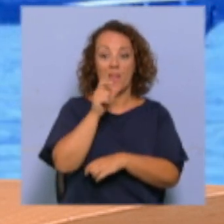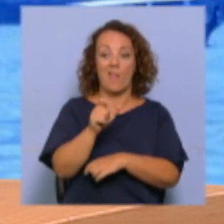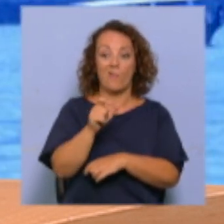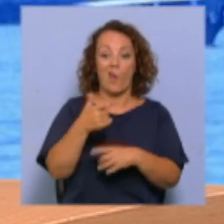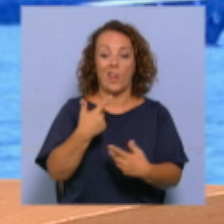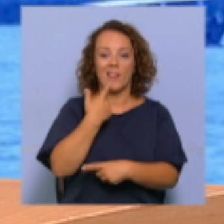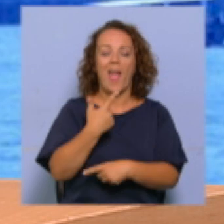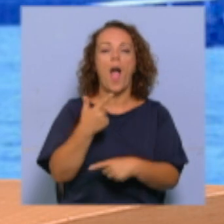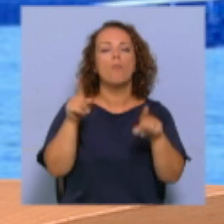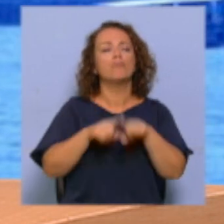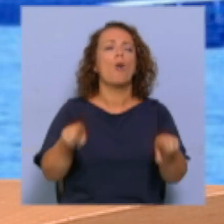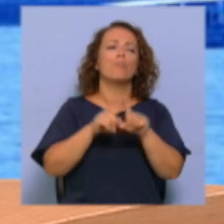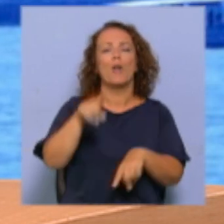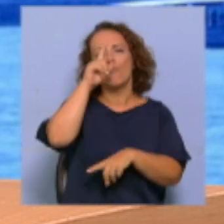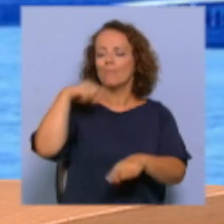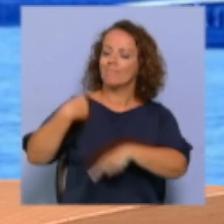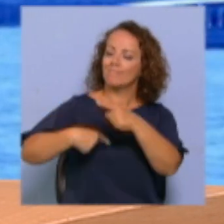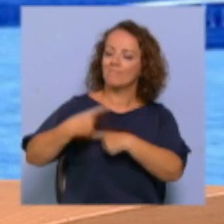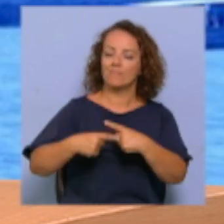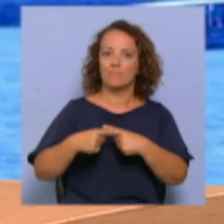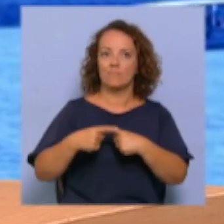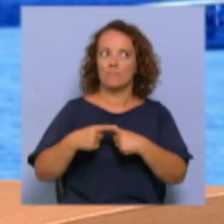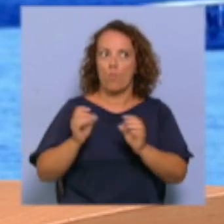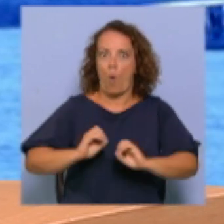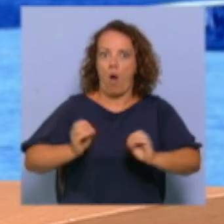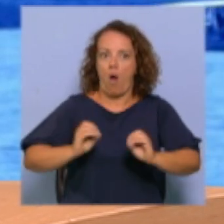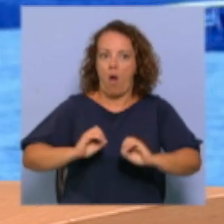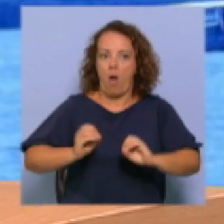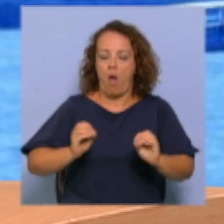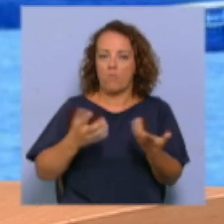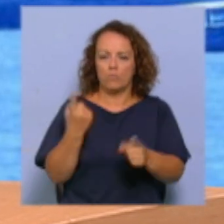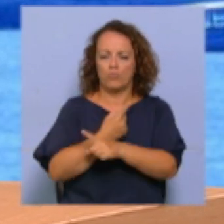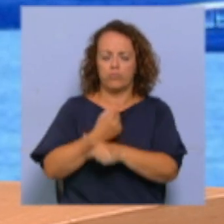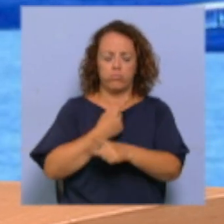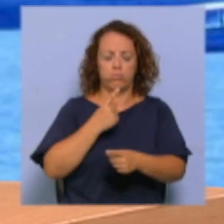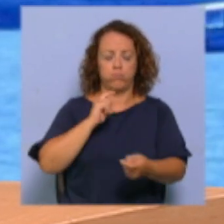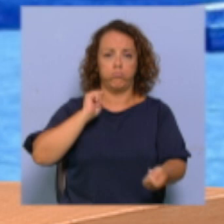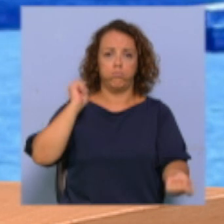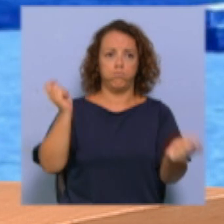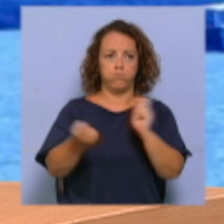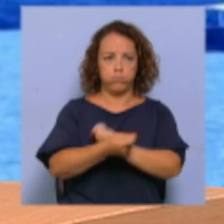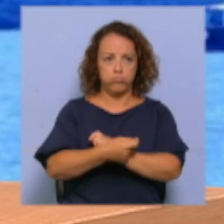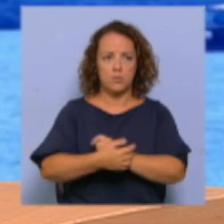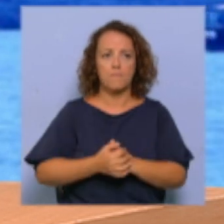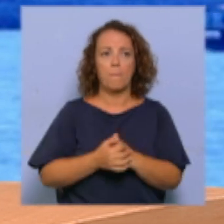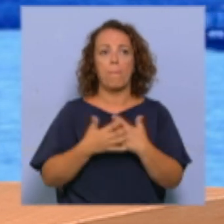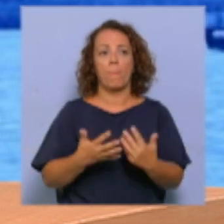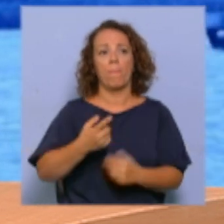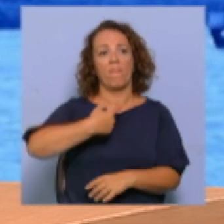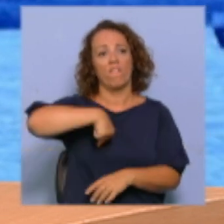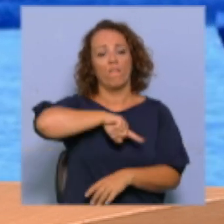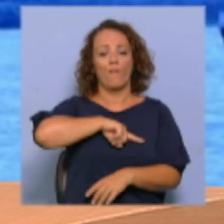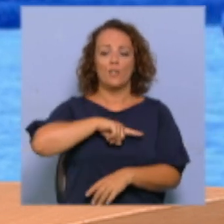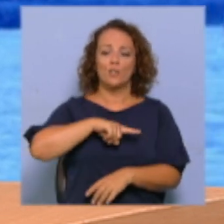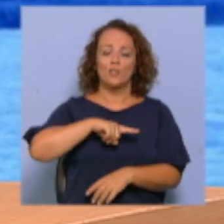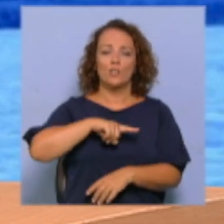é rotina. Já não há rotinas, ou as nossas rotinas foram completamente alteradas e vivemos, eu diria, numa era